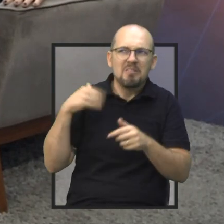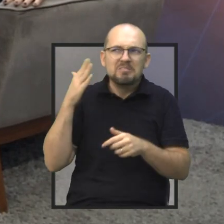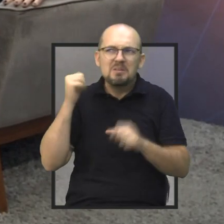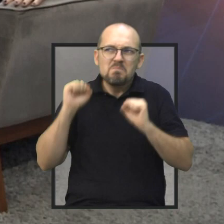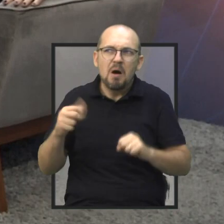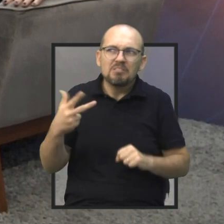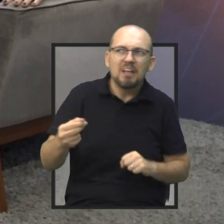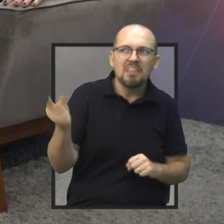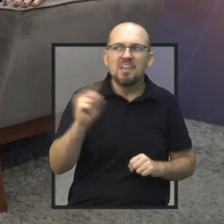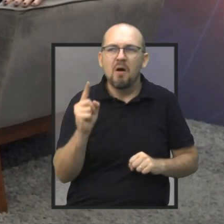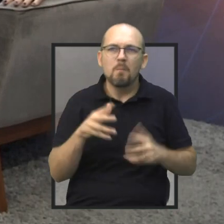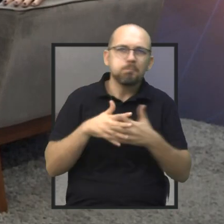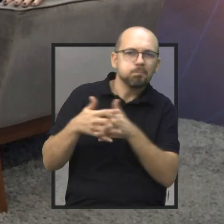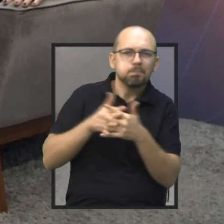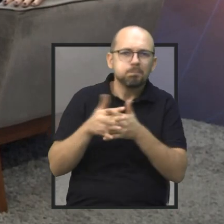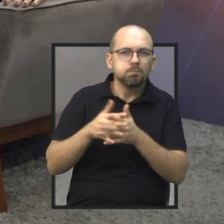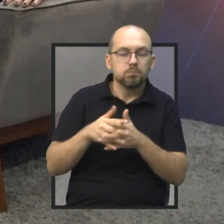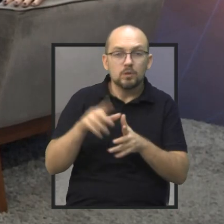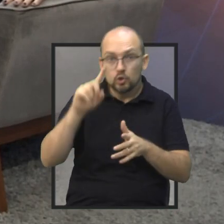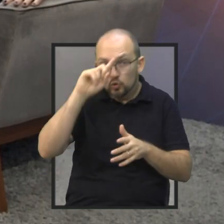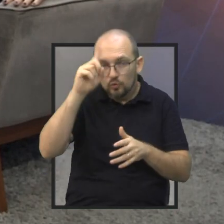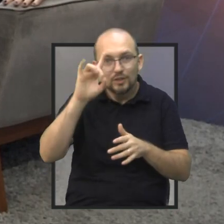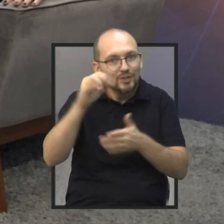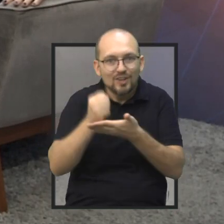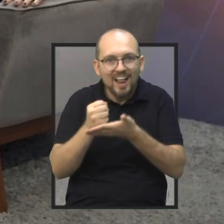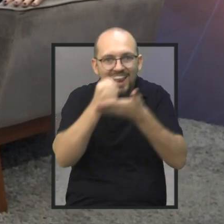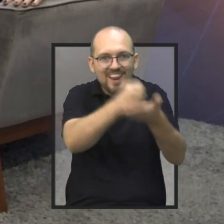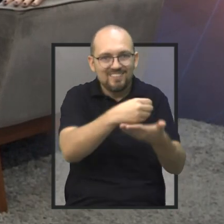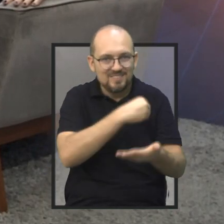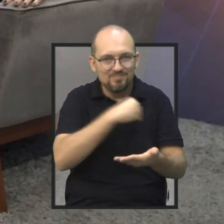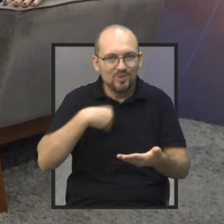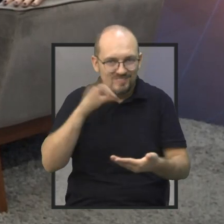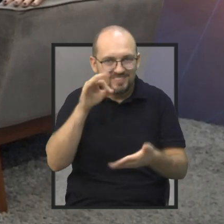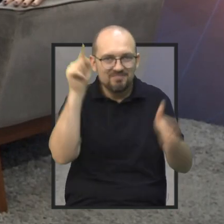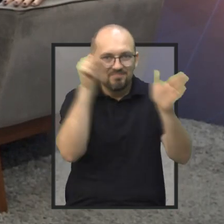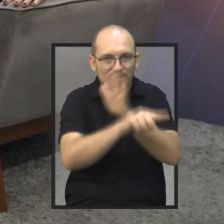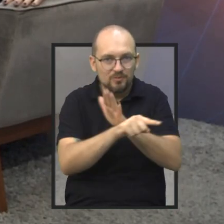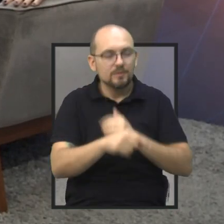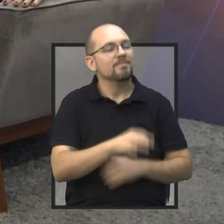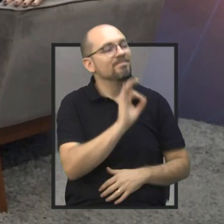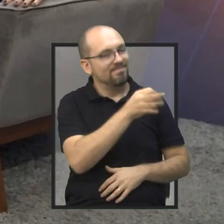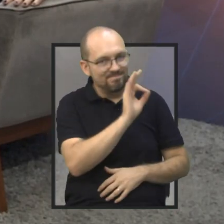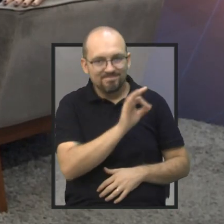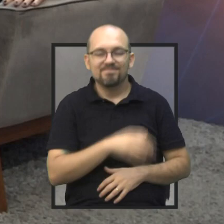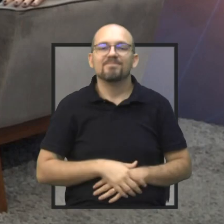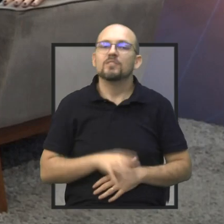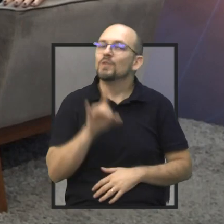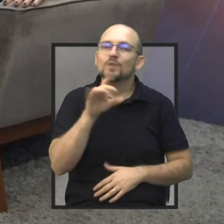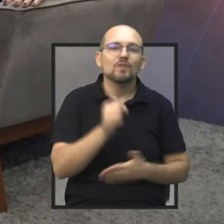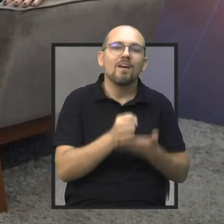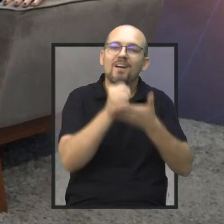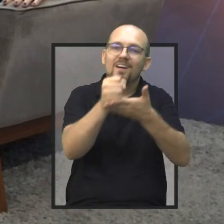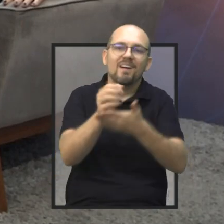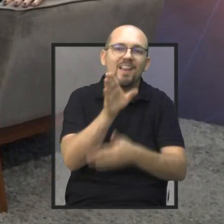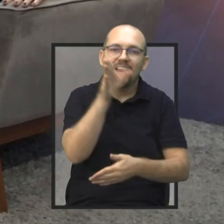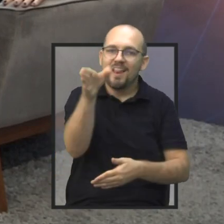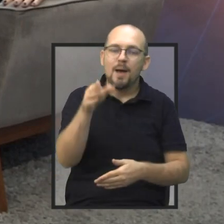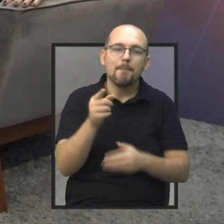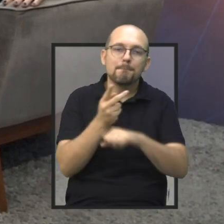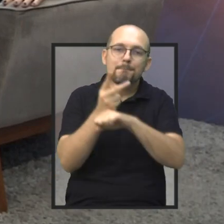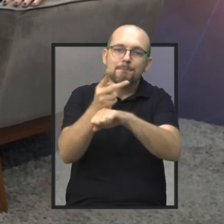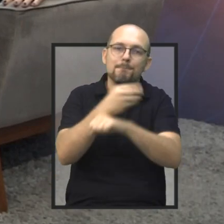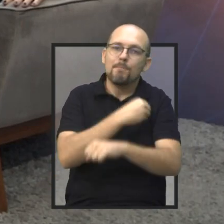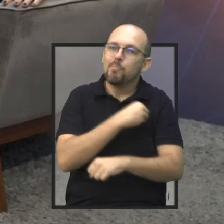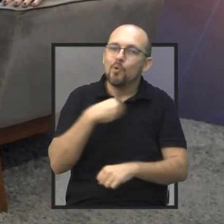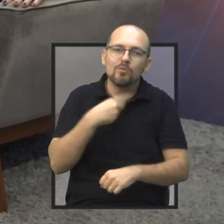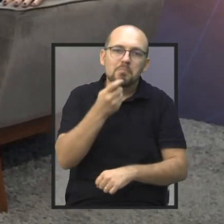eu não posso dar, se já está na hora. Também na dúvida é só levar a carteirinha no posto de saúde e se informar, né? Com se está na dúvida se pode ou não tomar. Sim, procura um